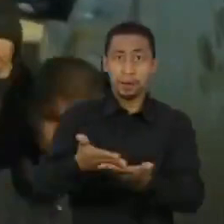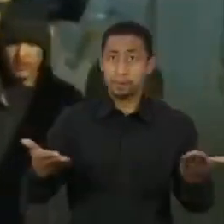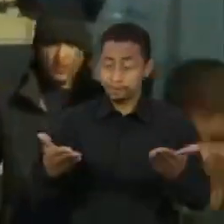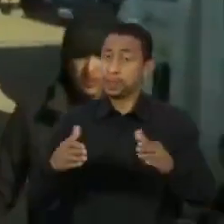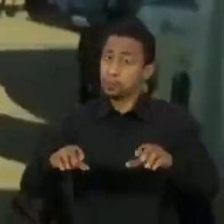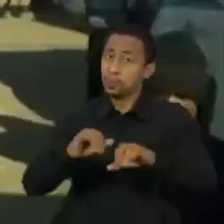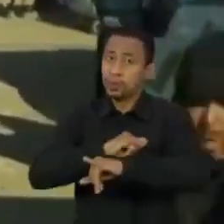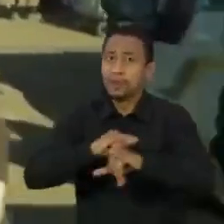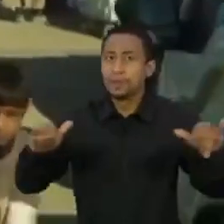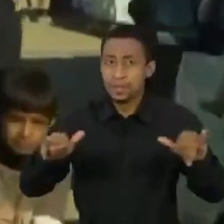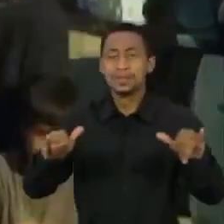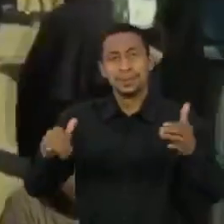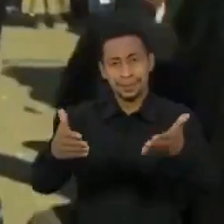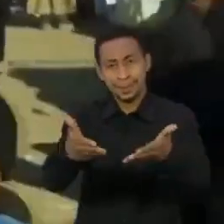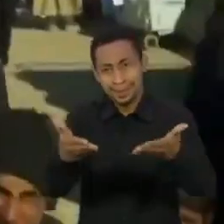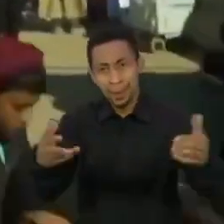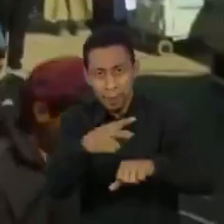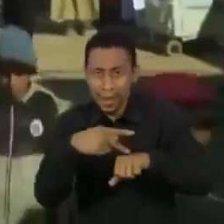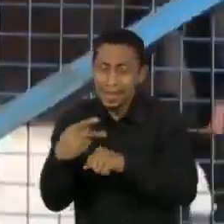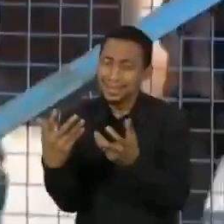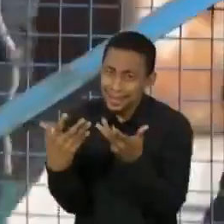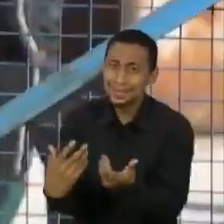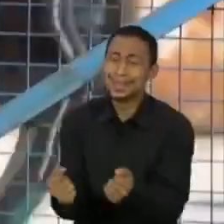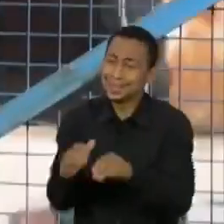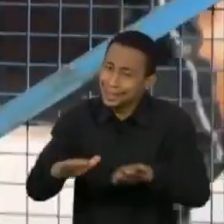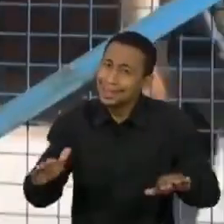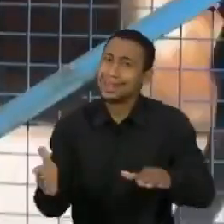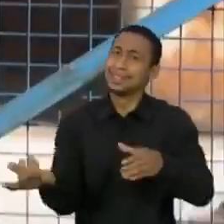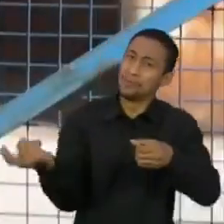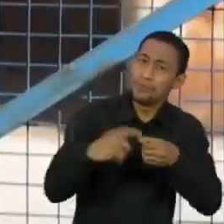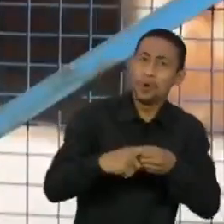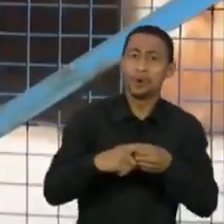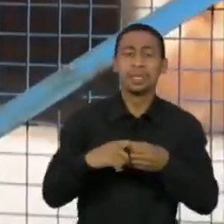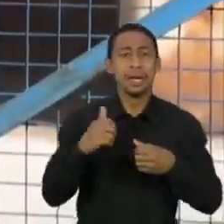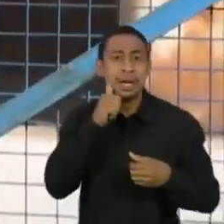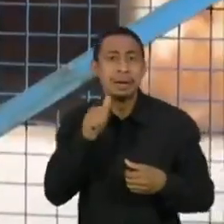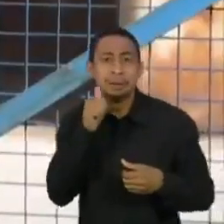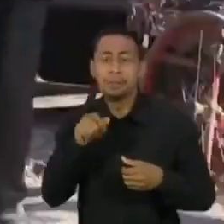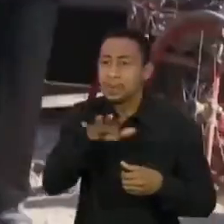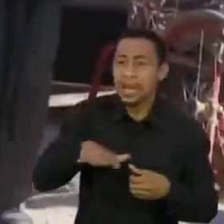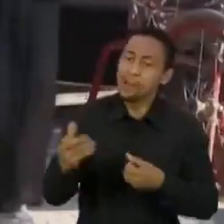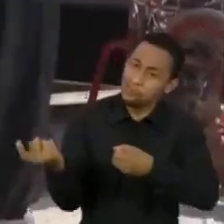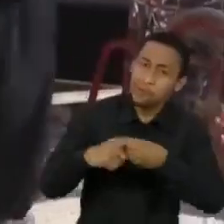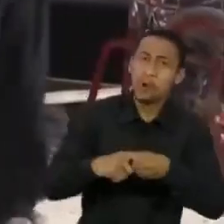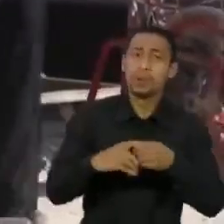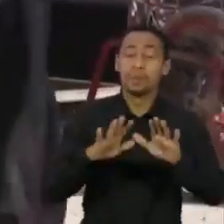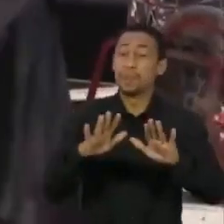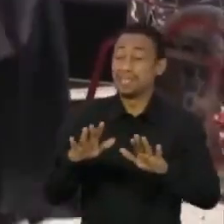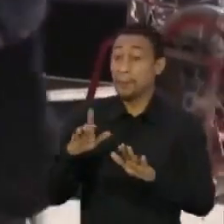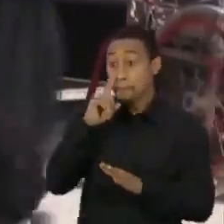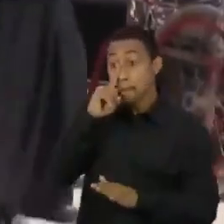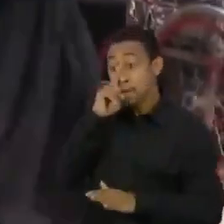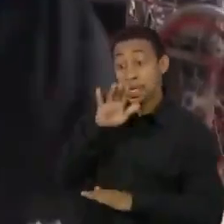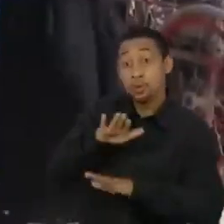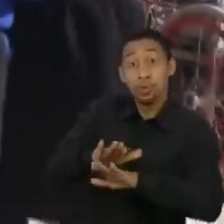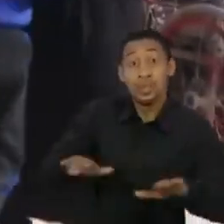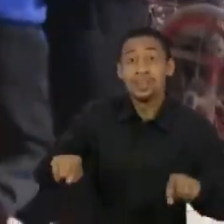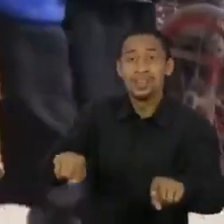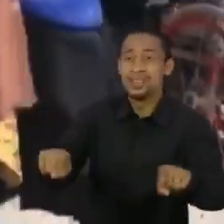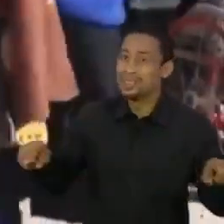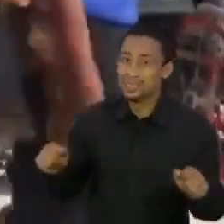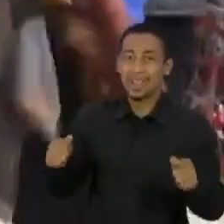as mulheres e crianças de volta. Mas os governos locais consideram essa nova geração como um perigo e não como